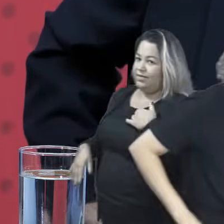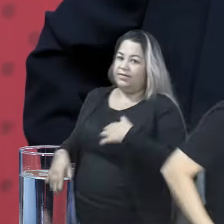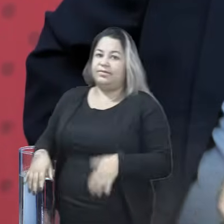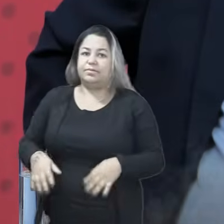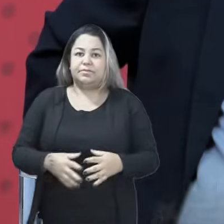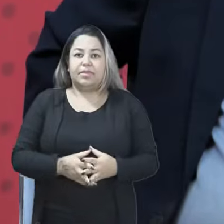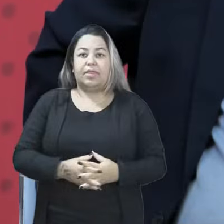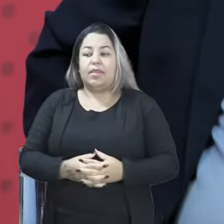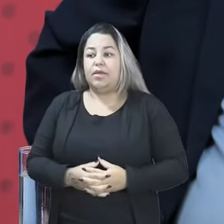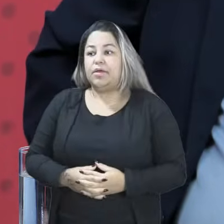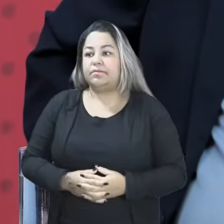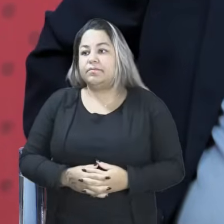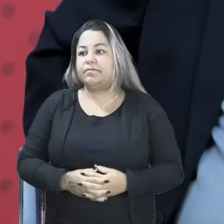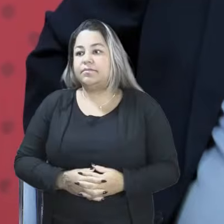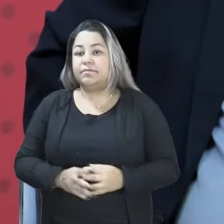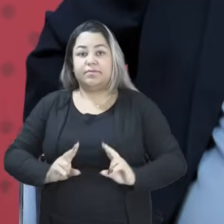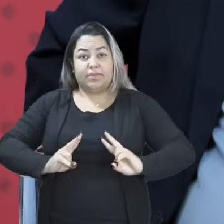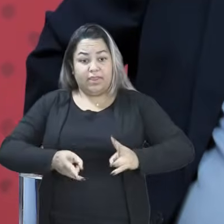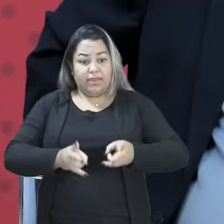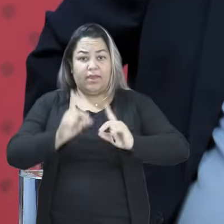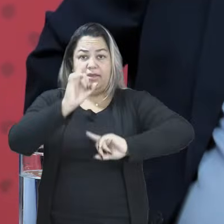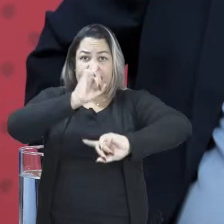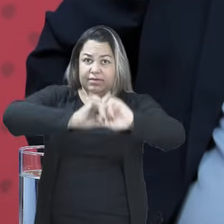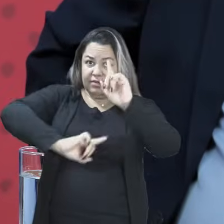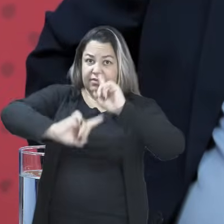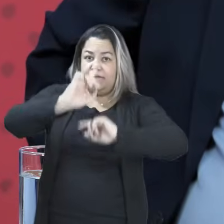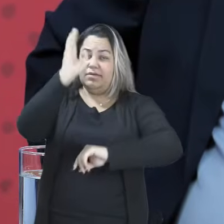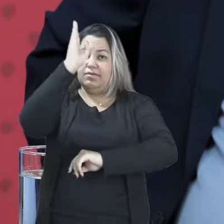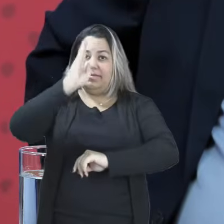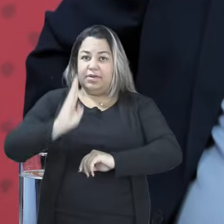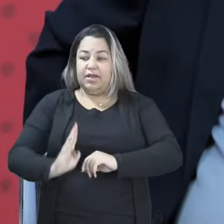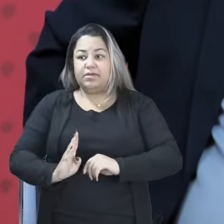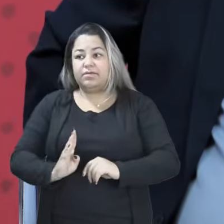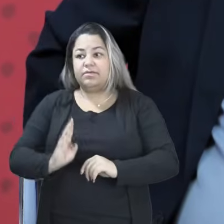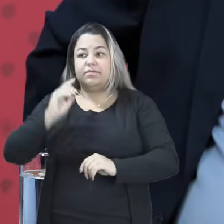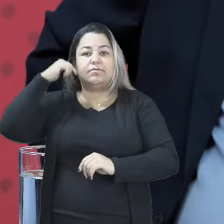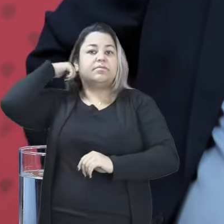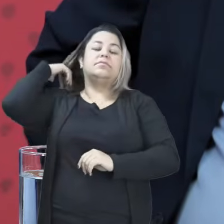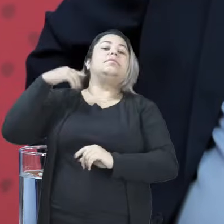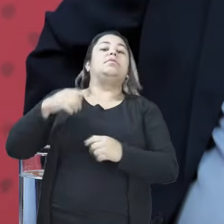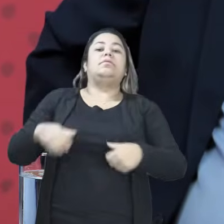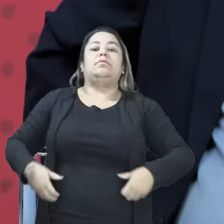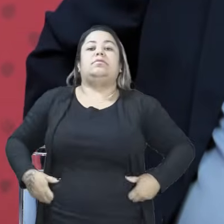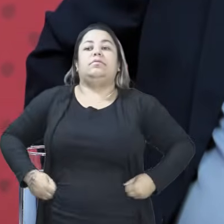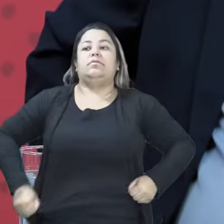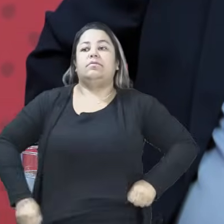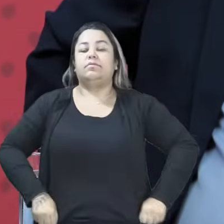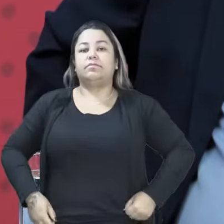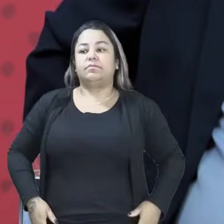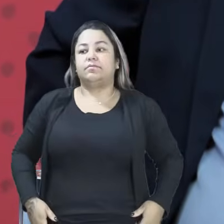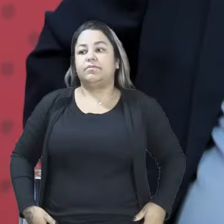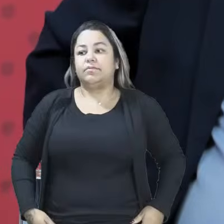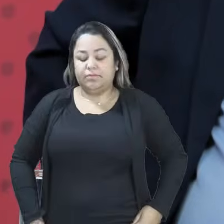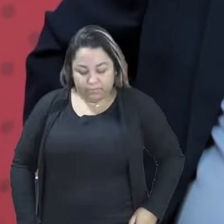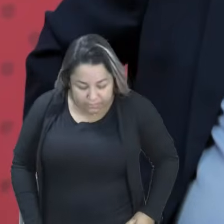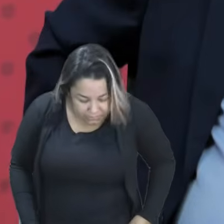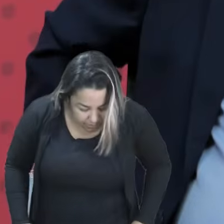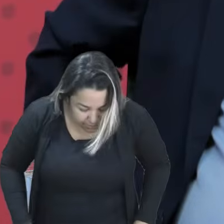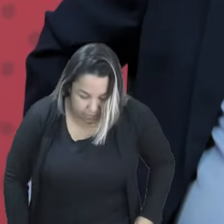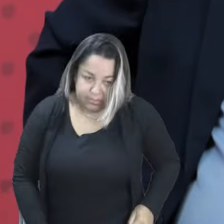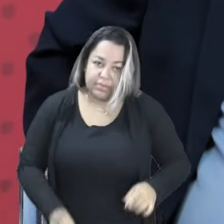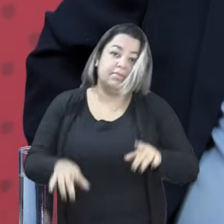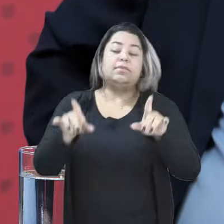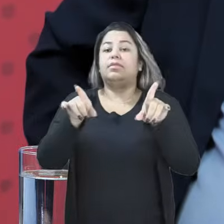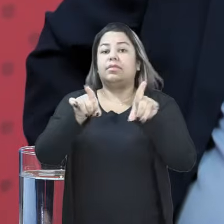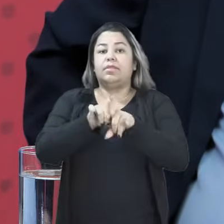à reconstrução do Brasil, reconstrução das nossas políticas públicas e, claro, né, intensificarmos o debate